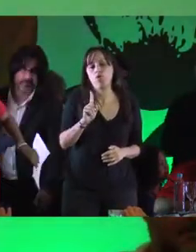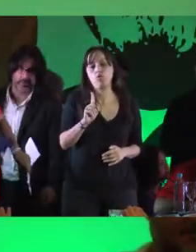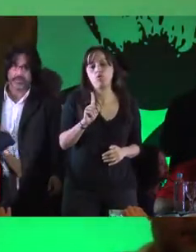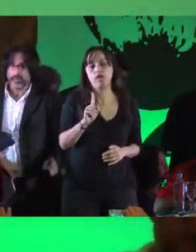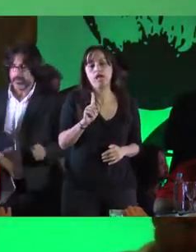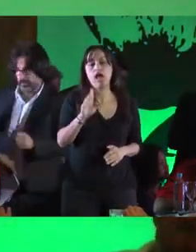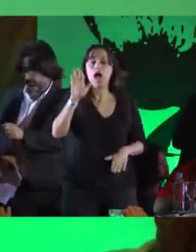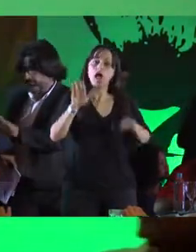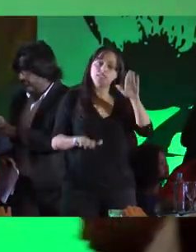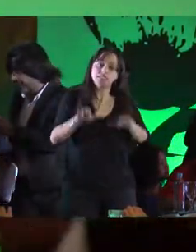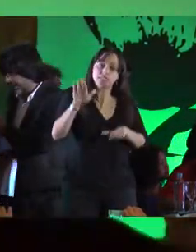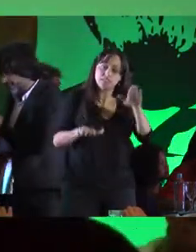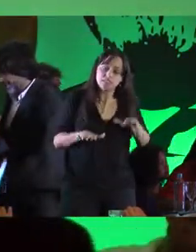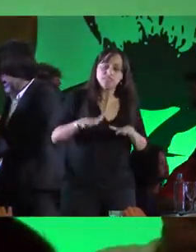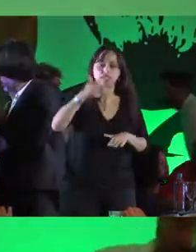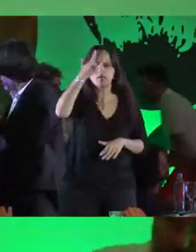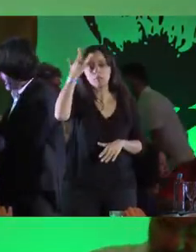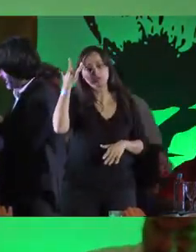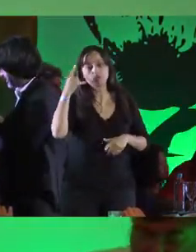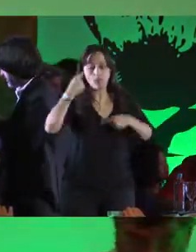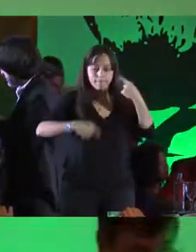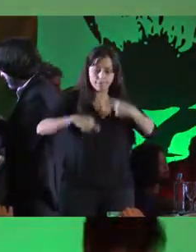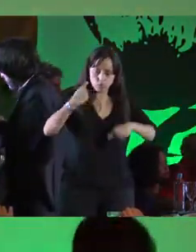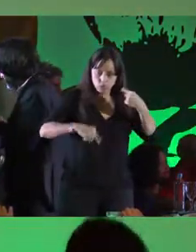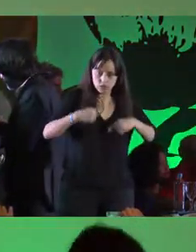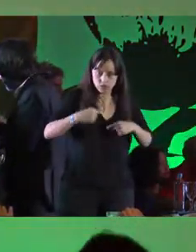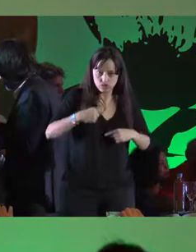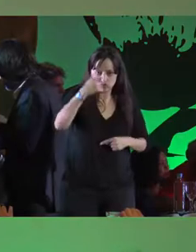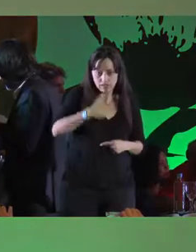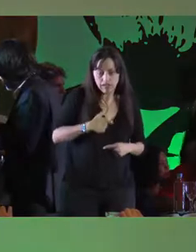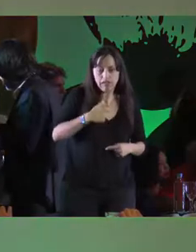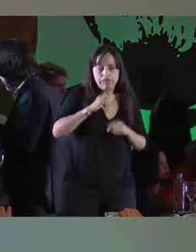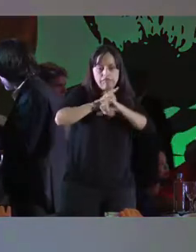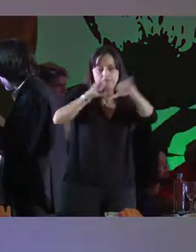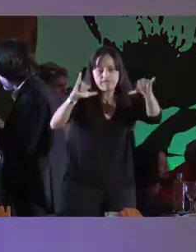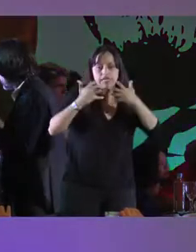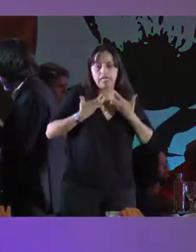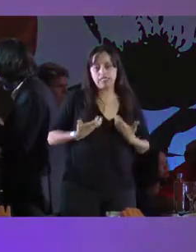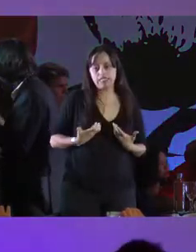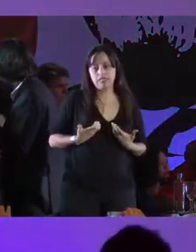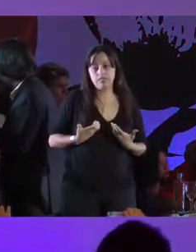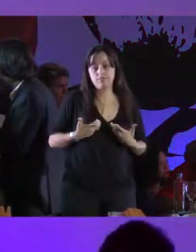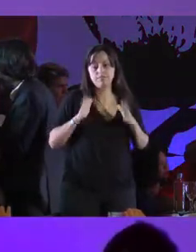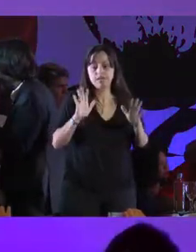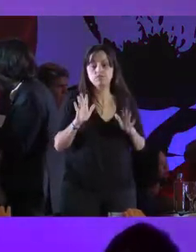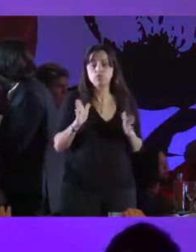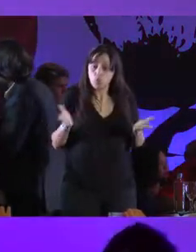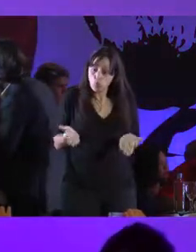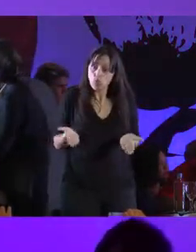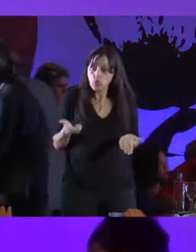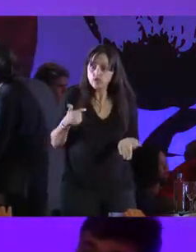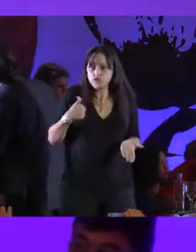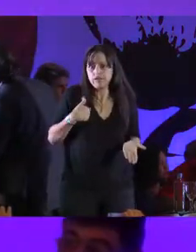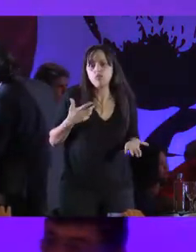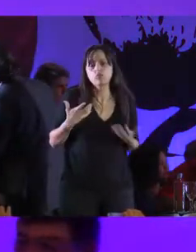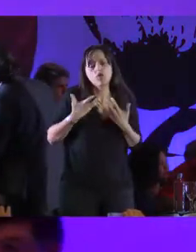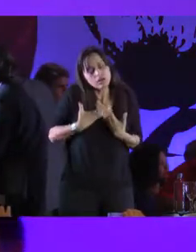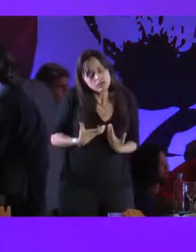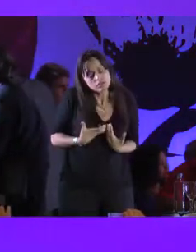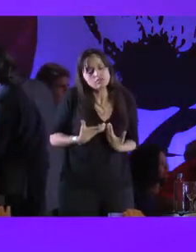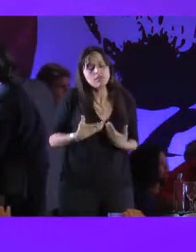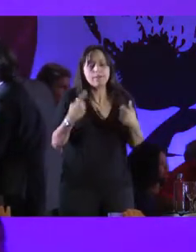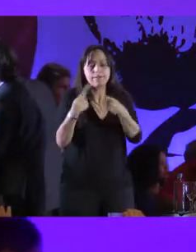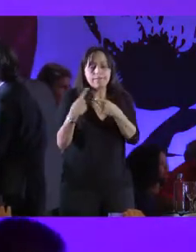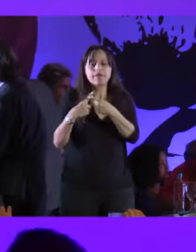que está cansado, mas eu estou cansado hoje. Eu estou cansado porque estou voltando de uma atividade